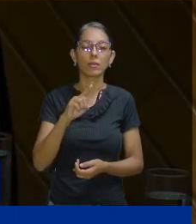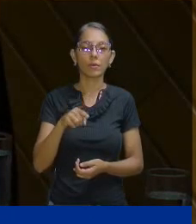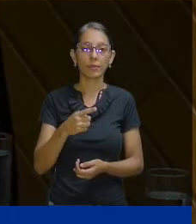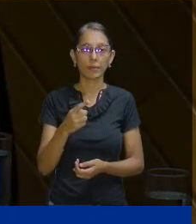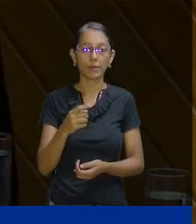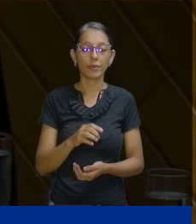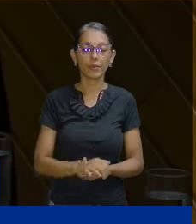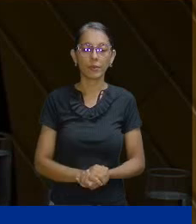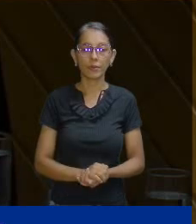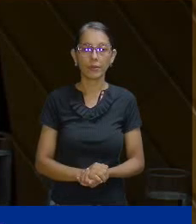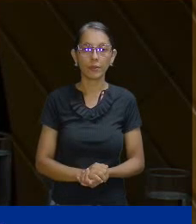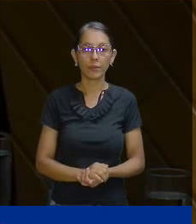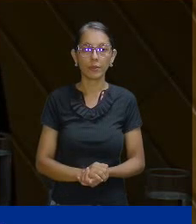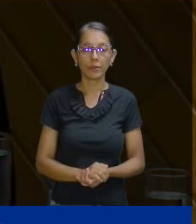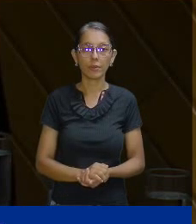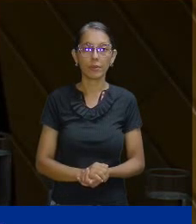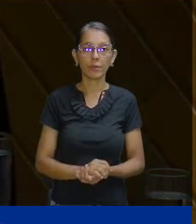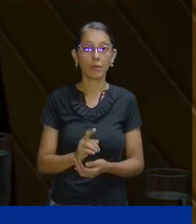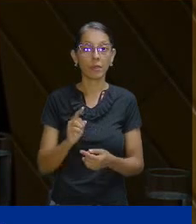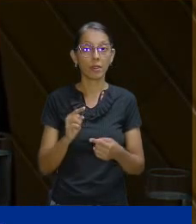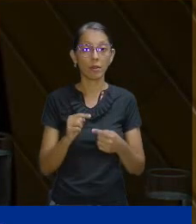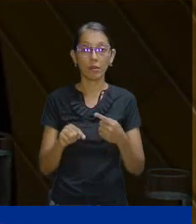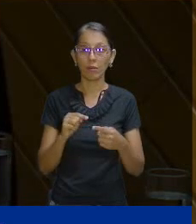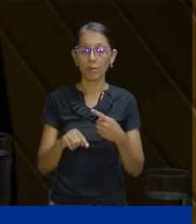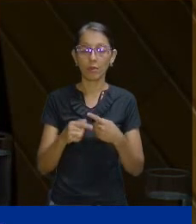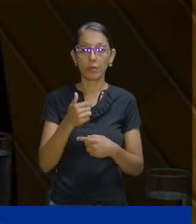59.696,73, e não R$ 128 mil.